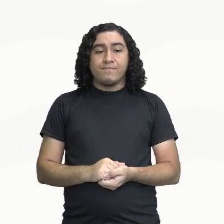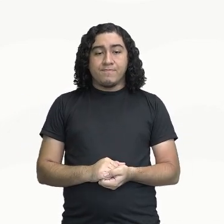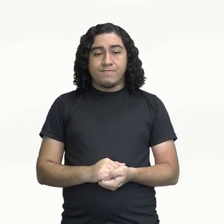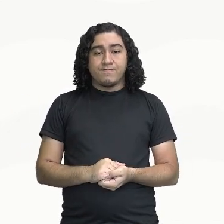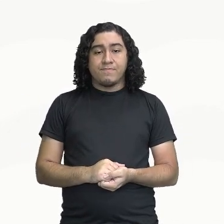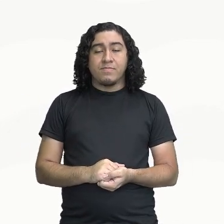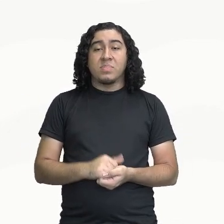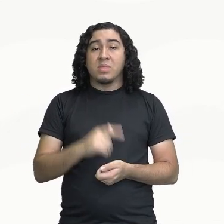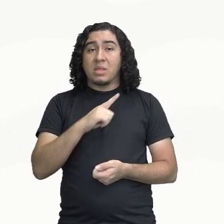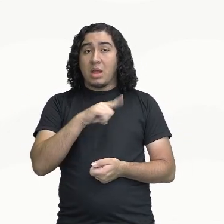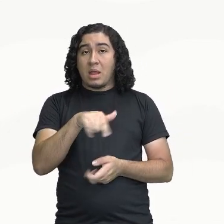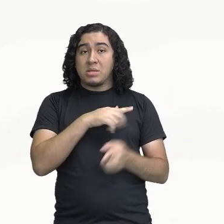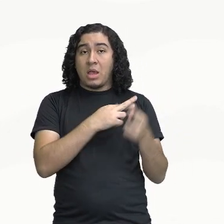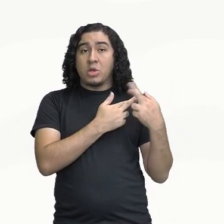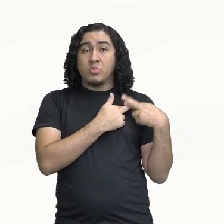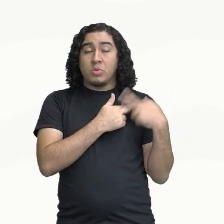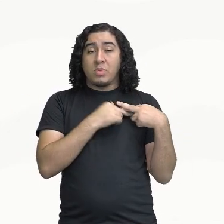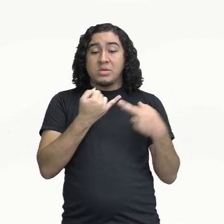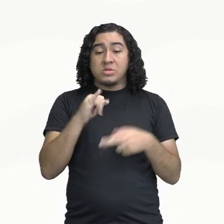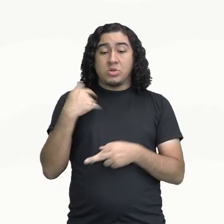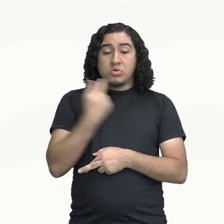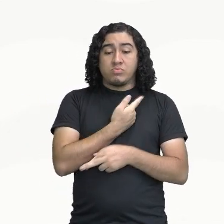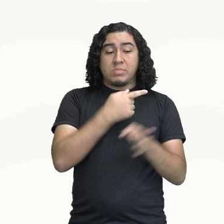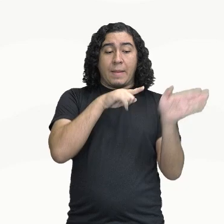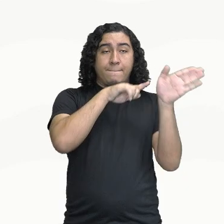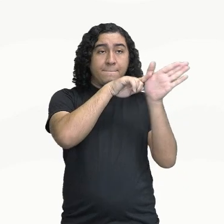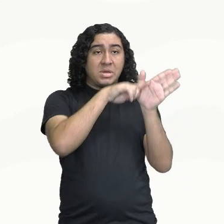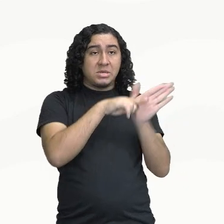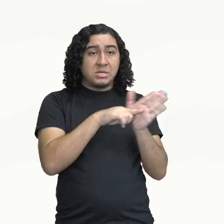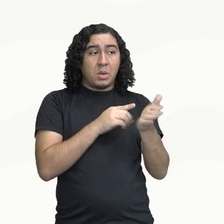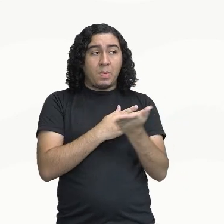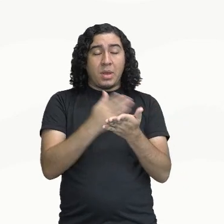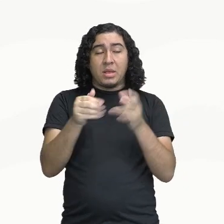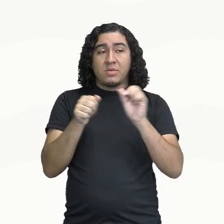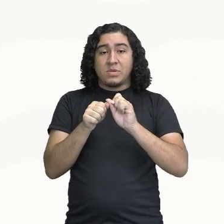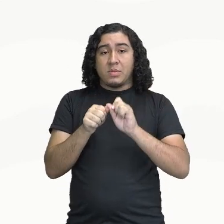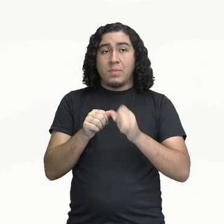né, na hora de fazer a nossa pesquisa.